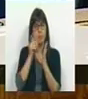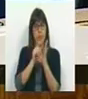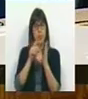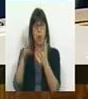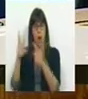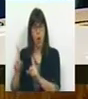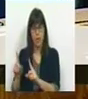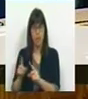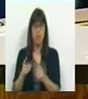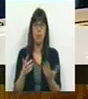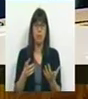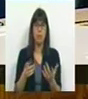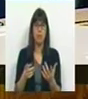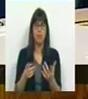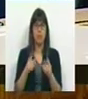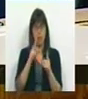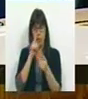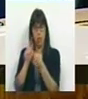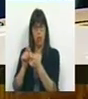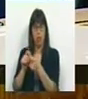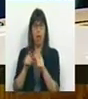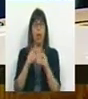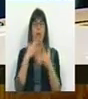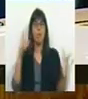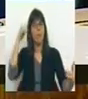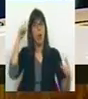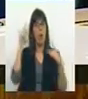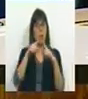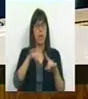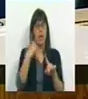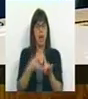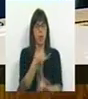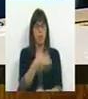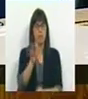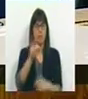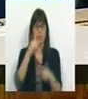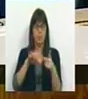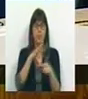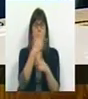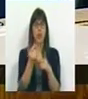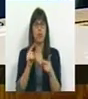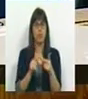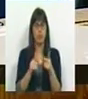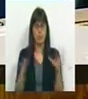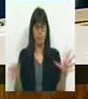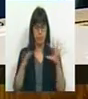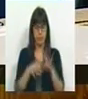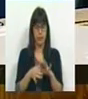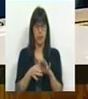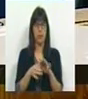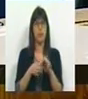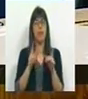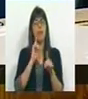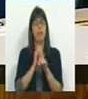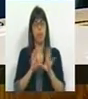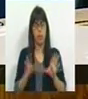no orçamento, que é bastante curto, dos grandes objetivos para 2016. A segunda nota tem a ver, mais